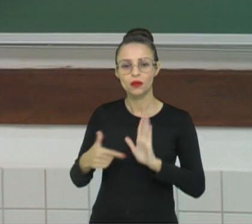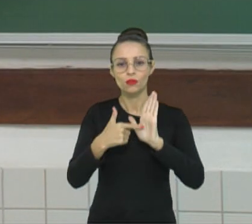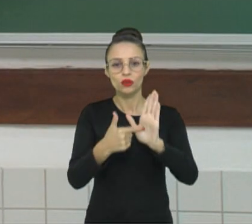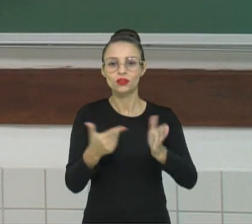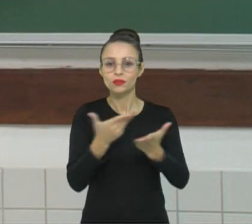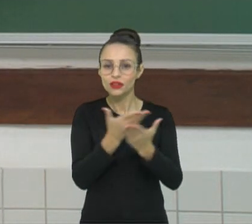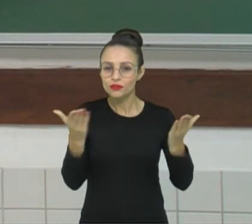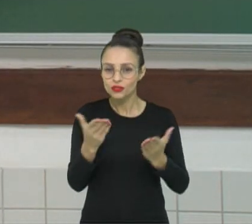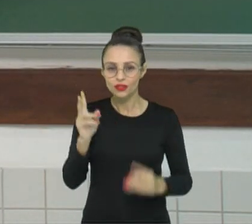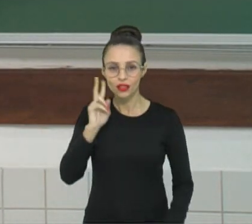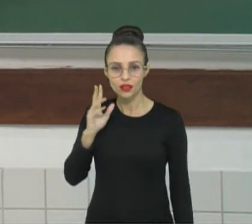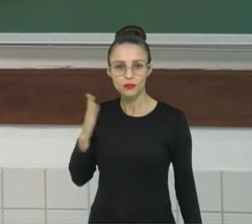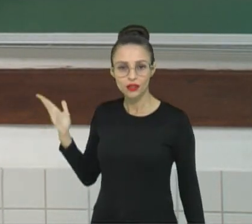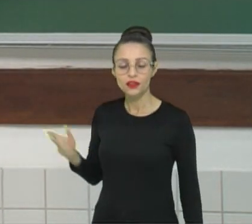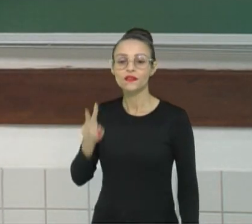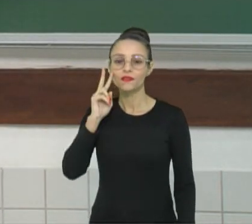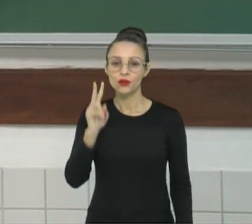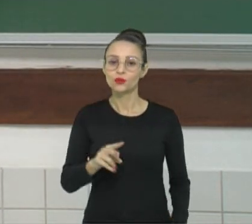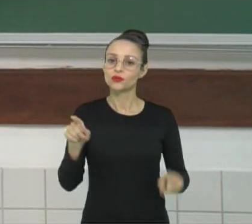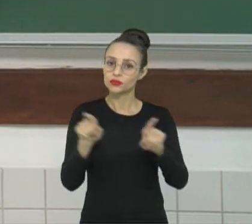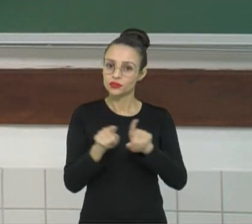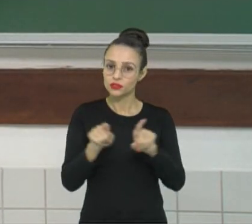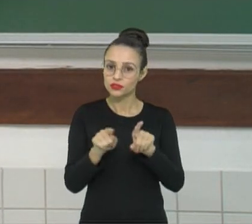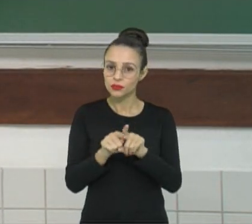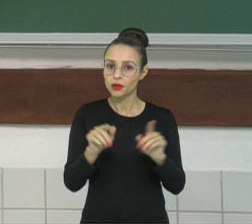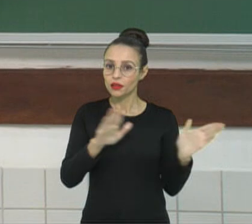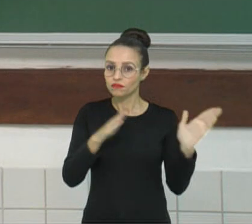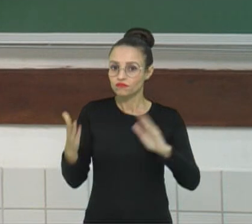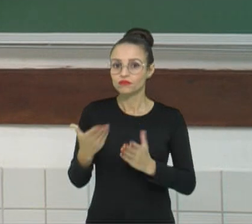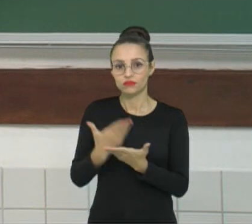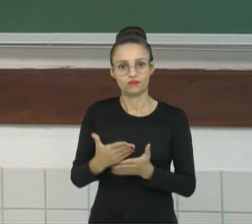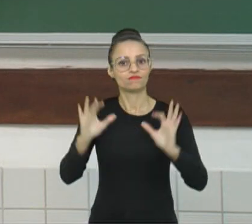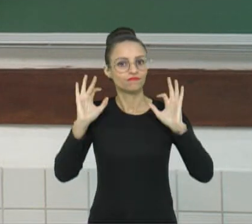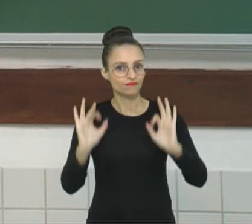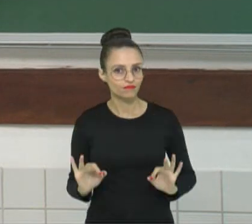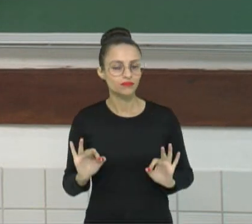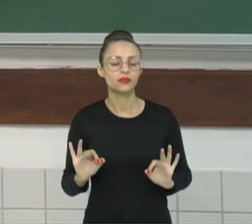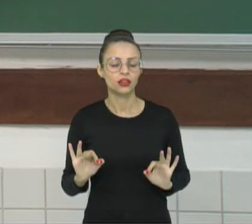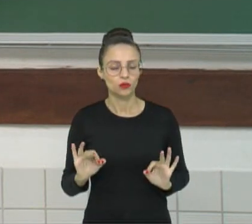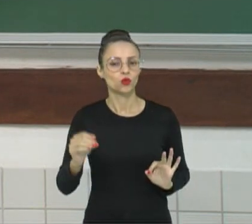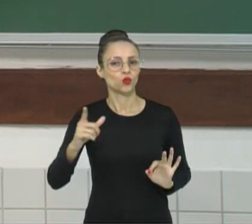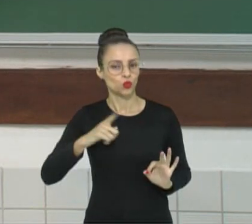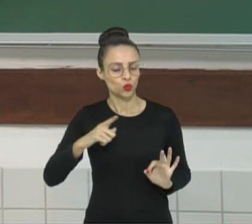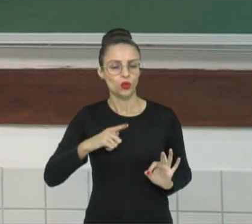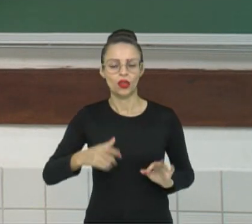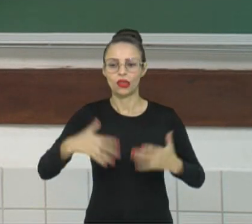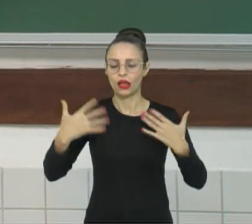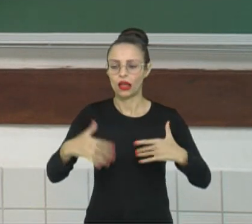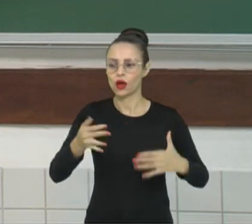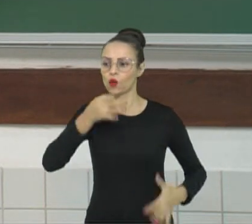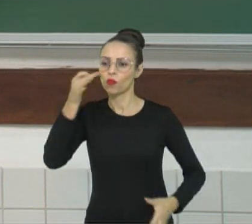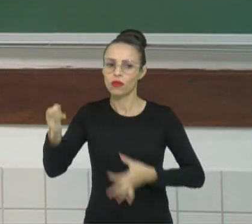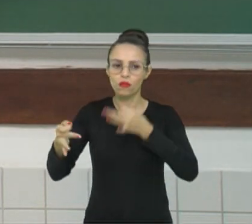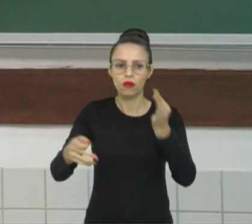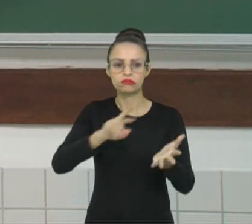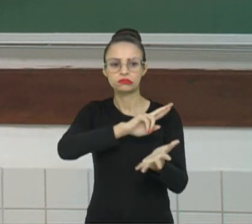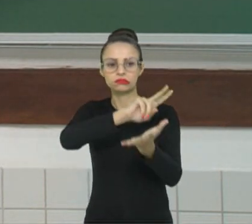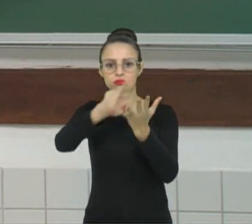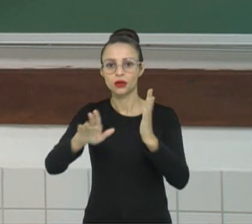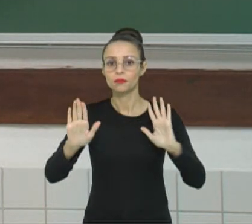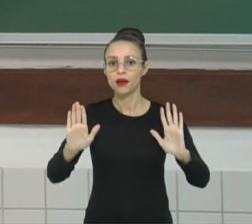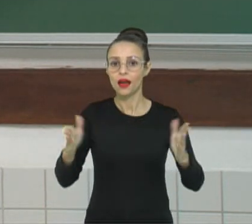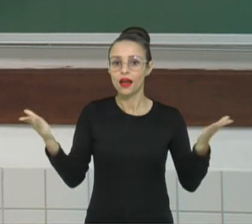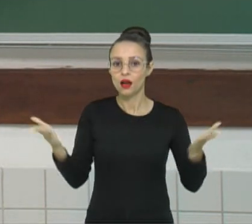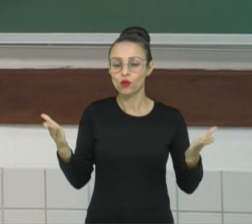vocês essa manchete e nós vimos pela aula que realmente trouxe ali uma polêmica. Mas agora a gente vai fazer